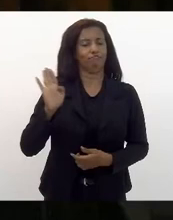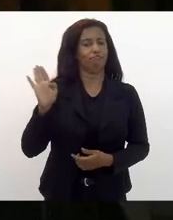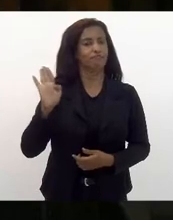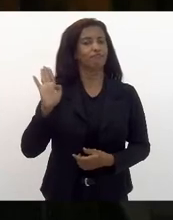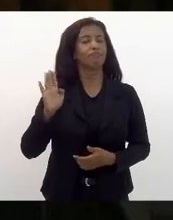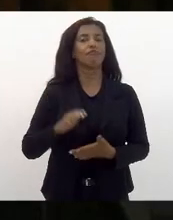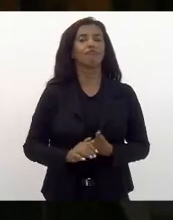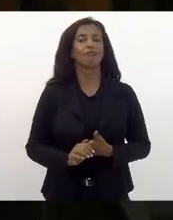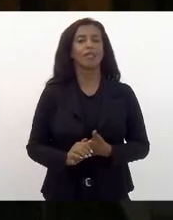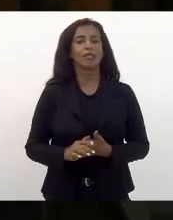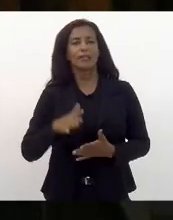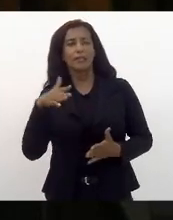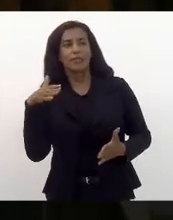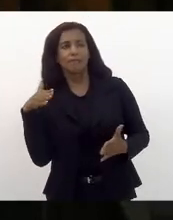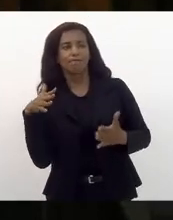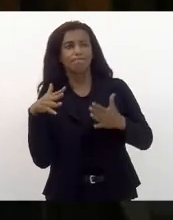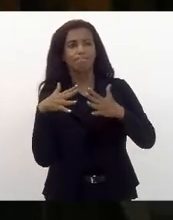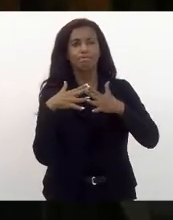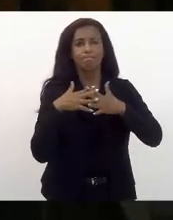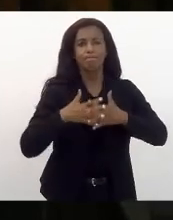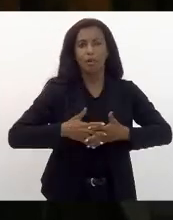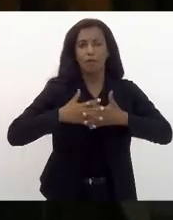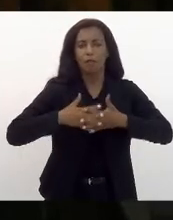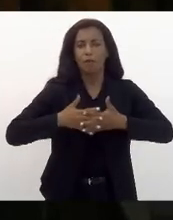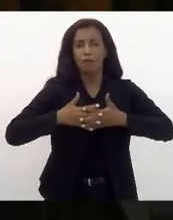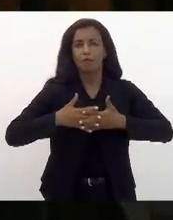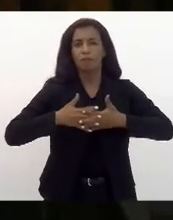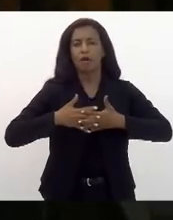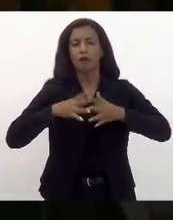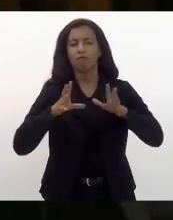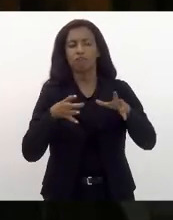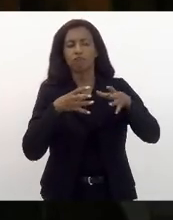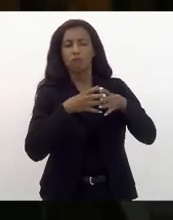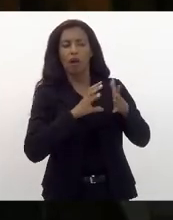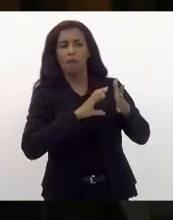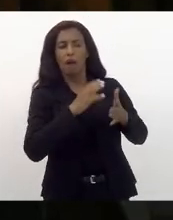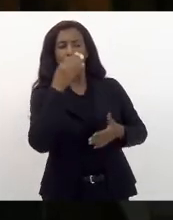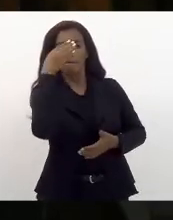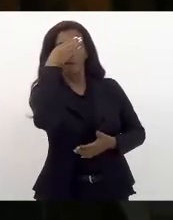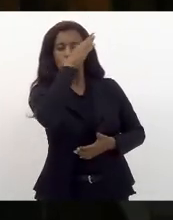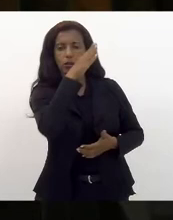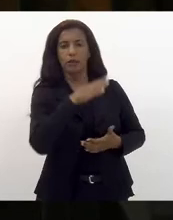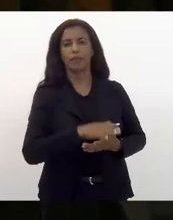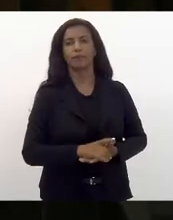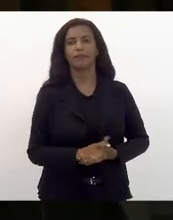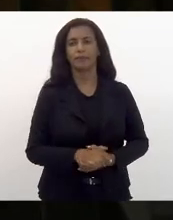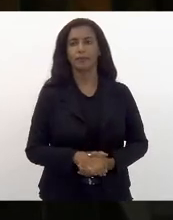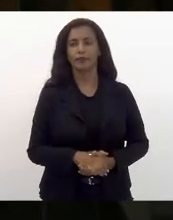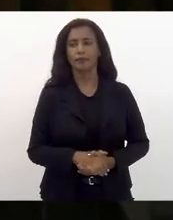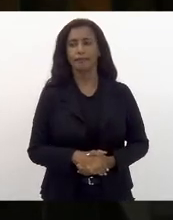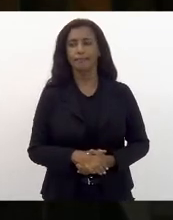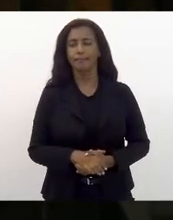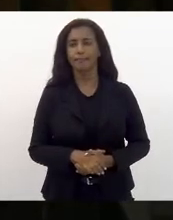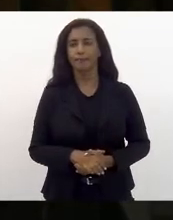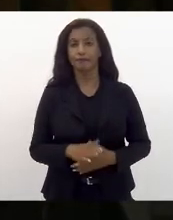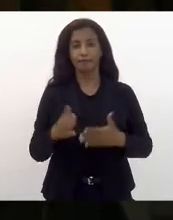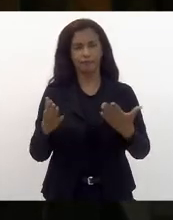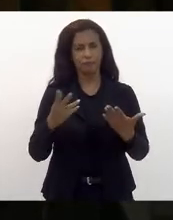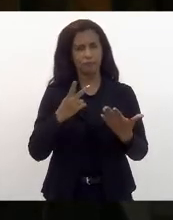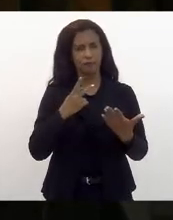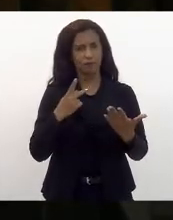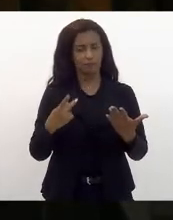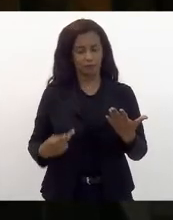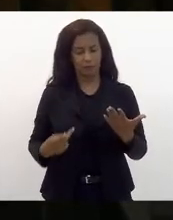que abalasse um pouco as bases bolsonaro listas então a senhora